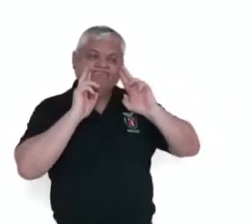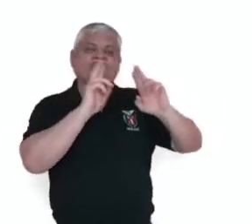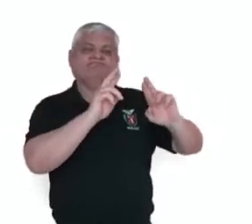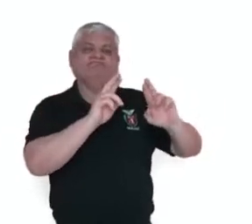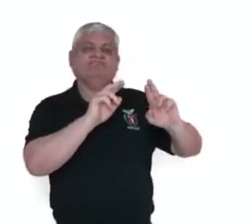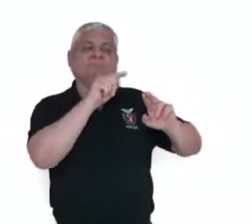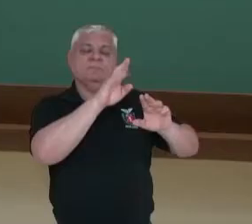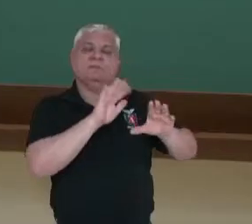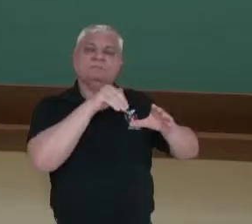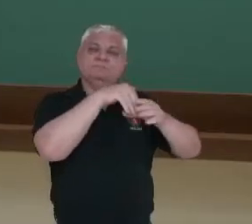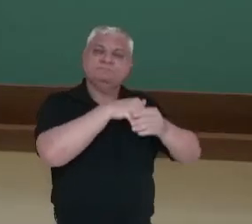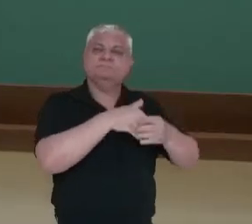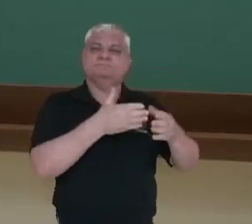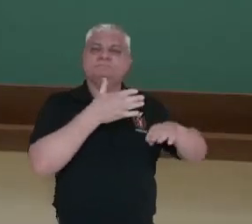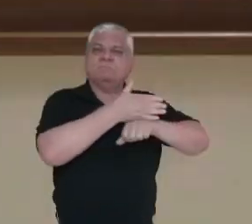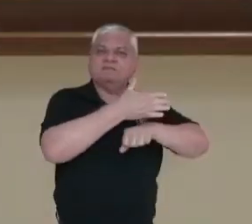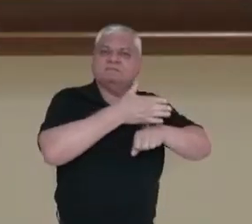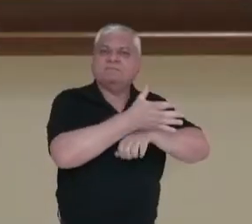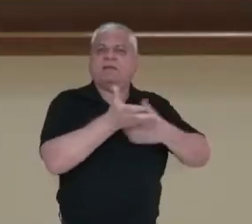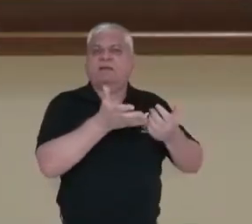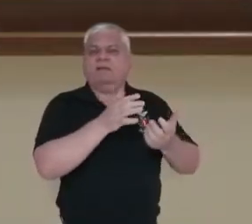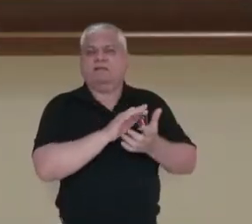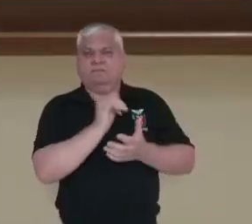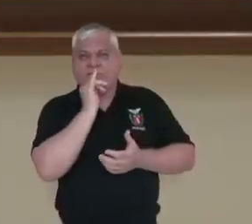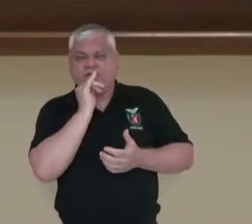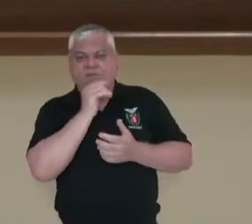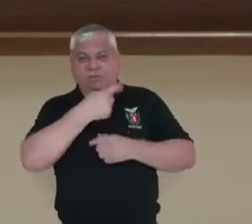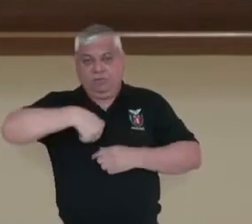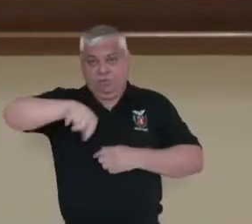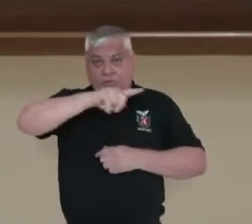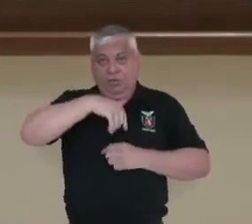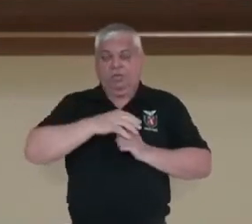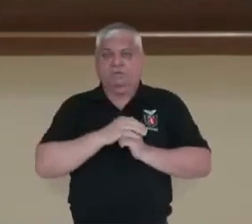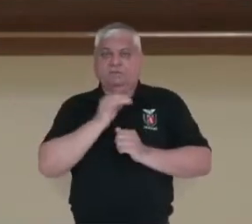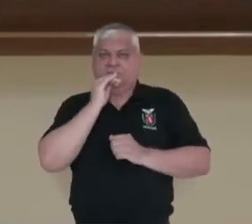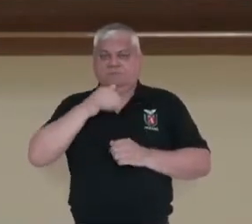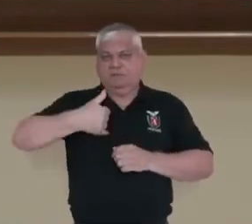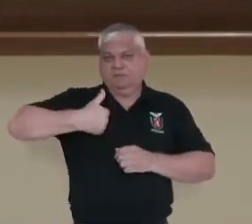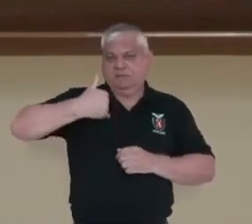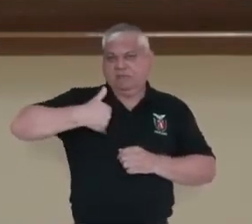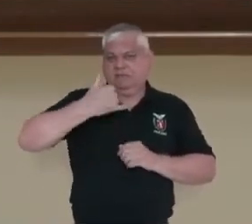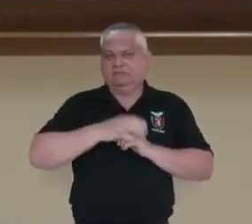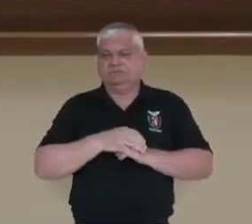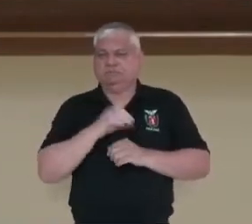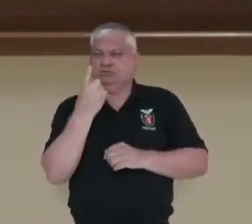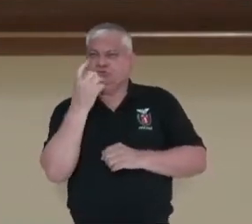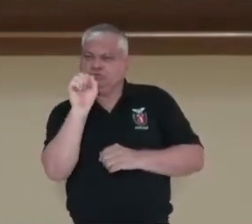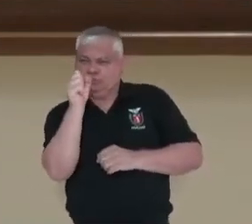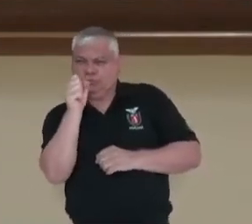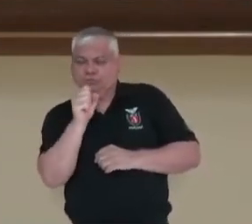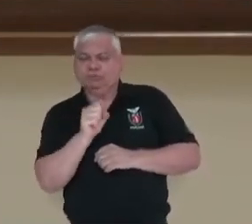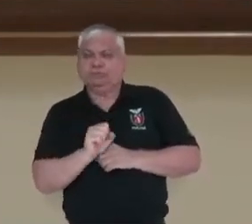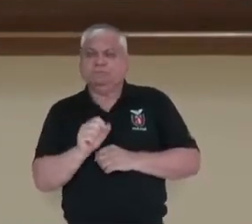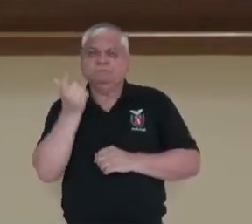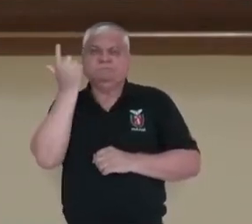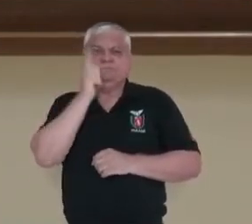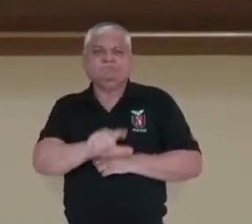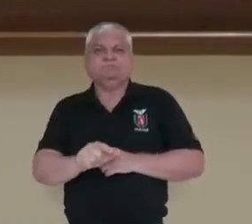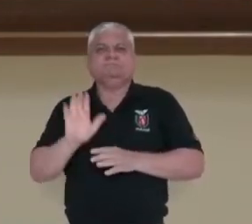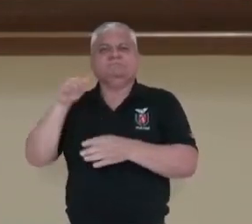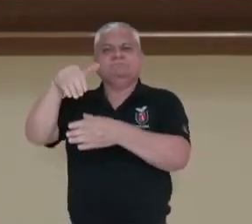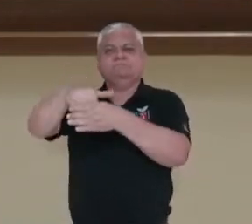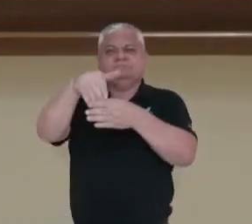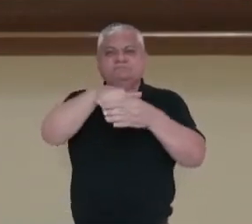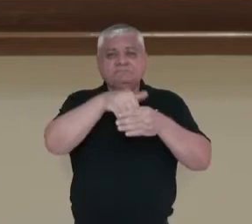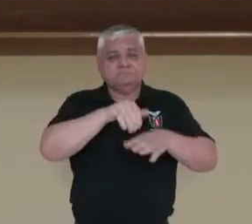associação em partidos. Ou seja, nós, a partir de certa idade, somos eleitores,